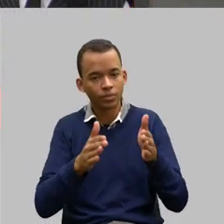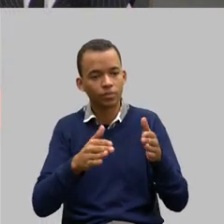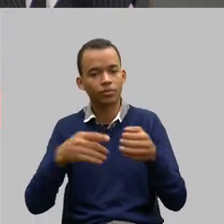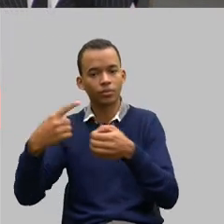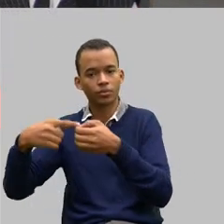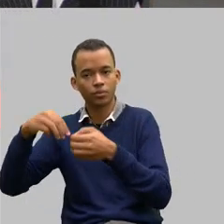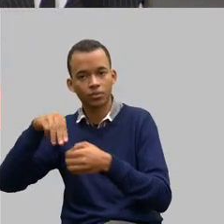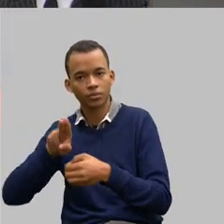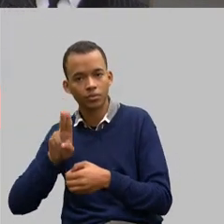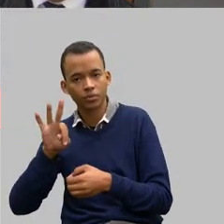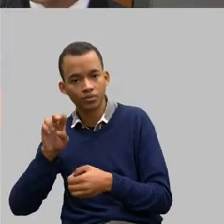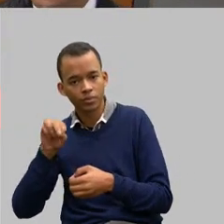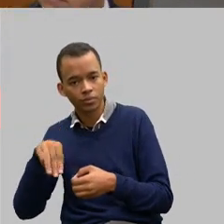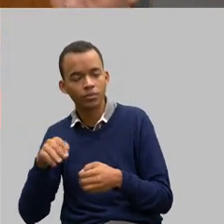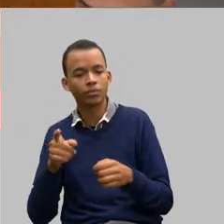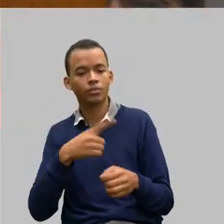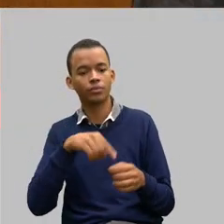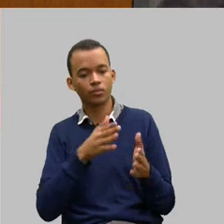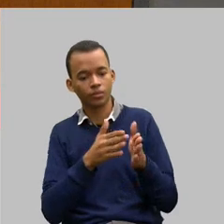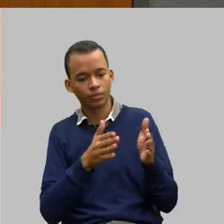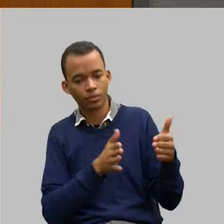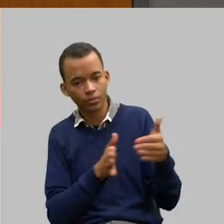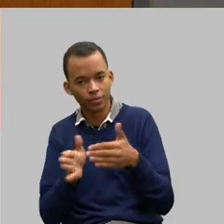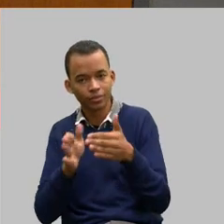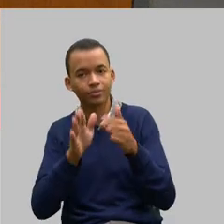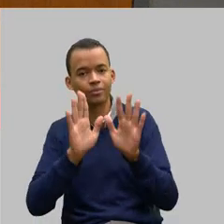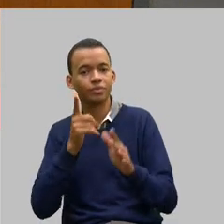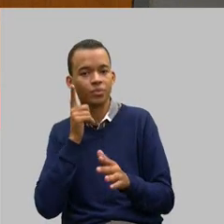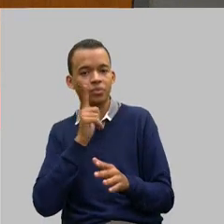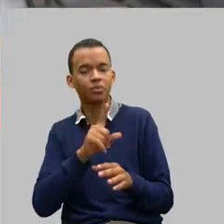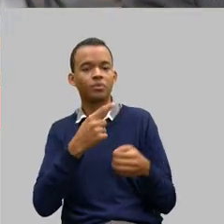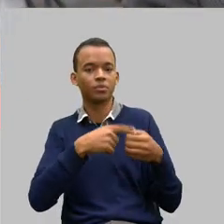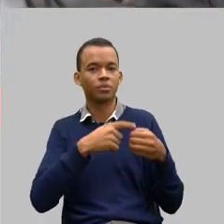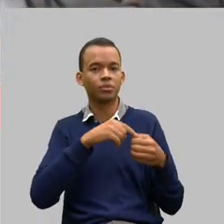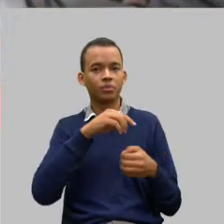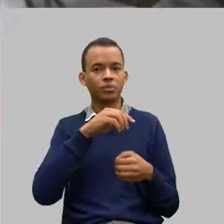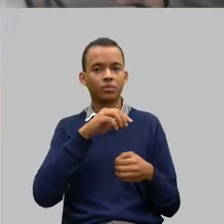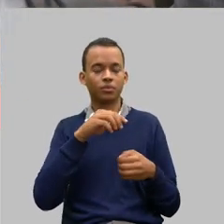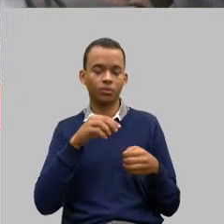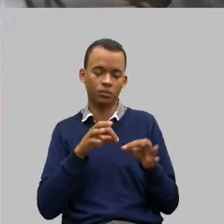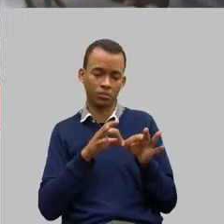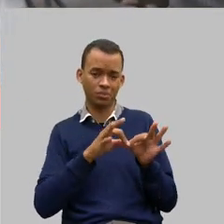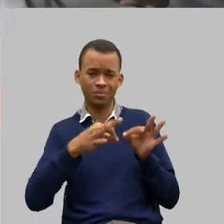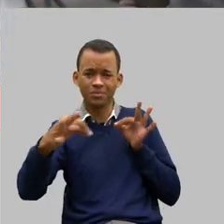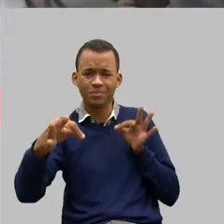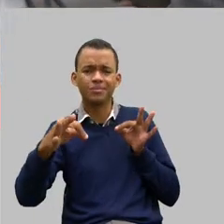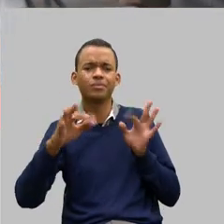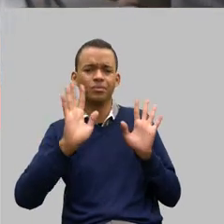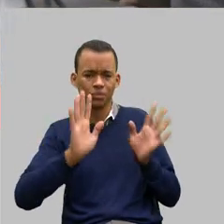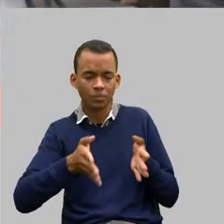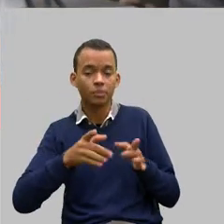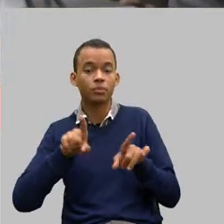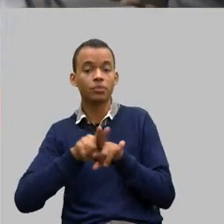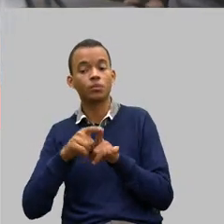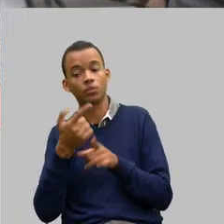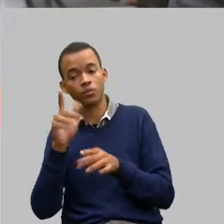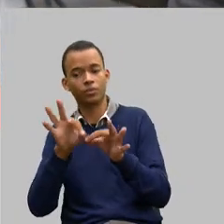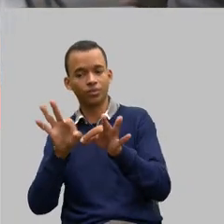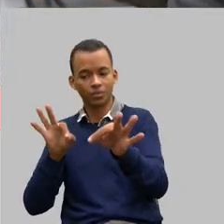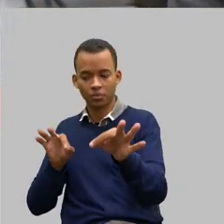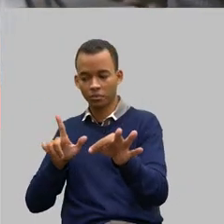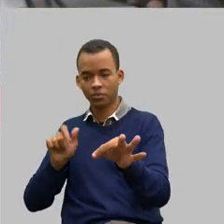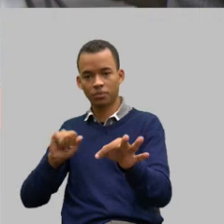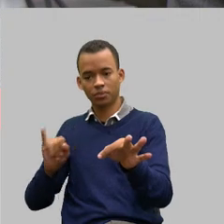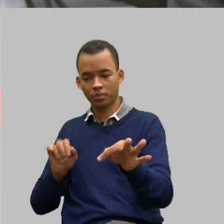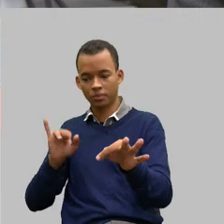a gente já recuperou e o primeiro trecho que é man Mirim a Lajinha agora a gente tá fazendo a recuperação de Lajinha a Mutum fizemos Lajinha